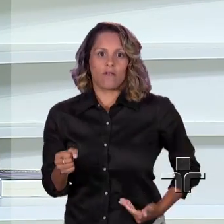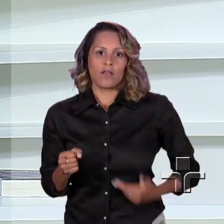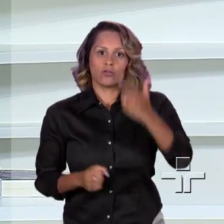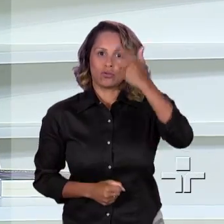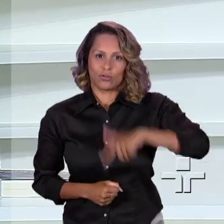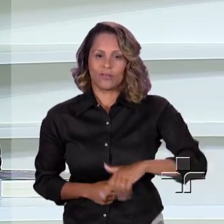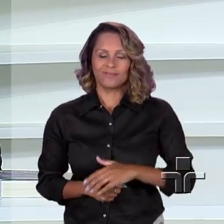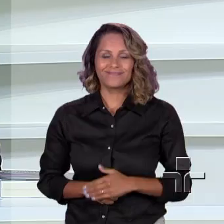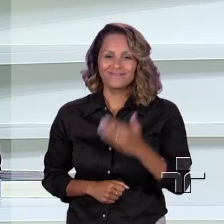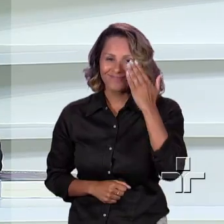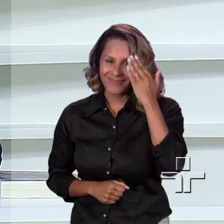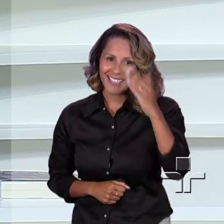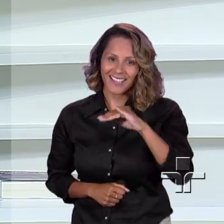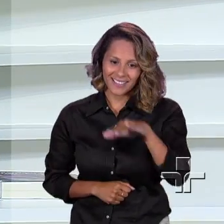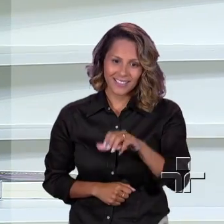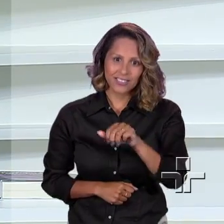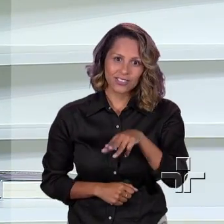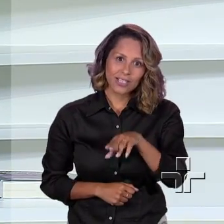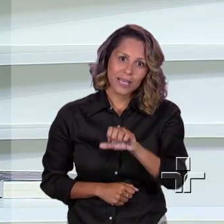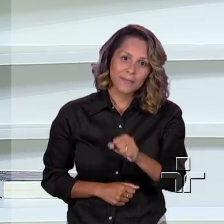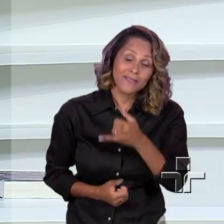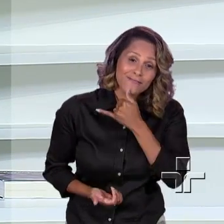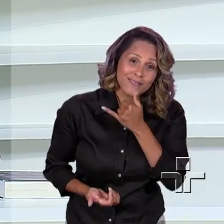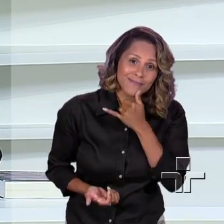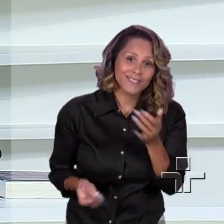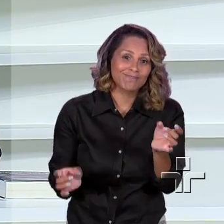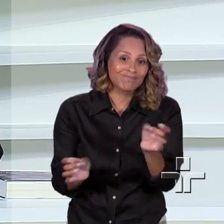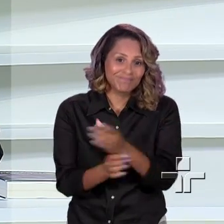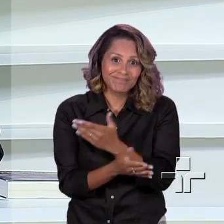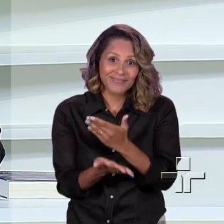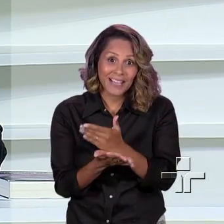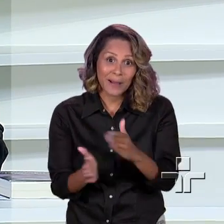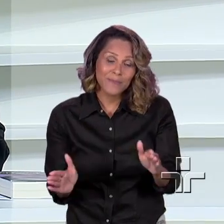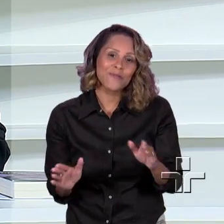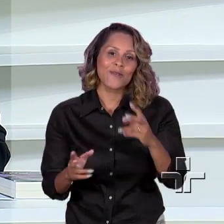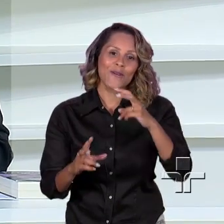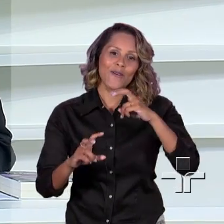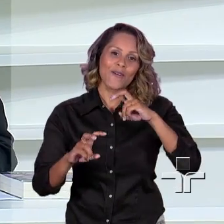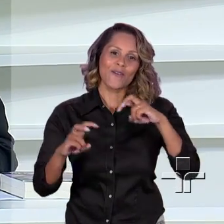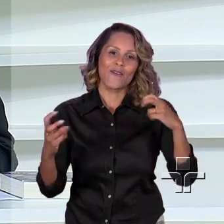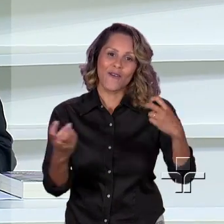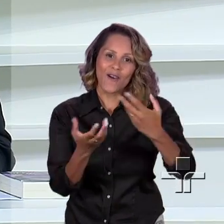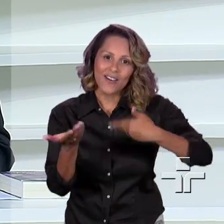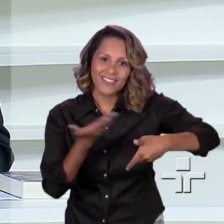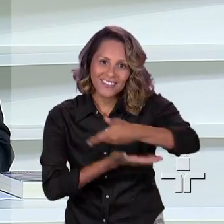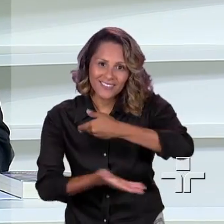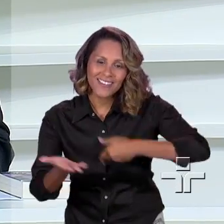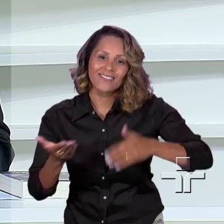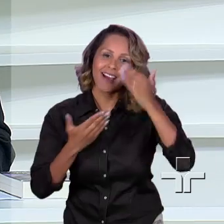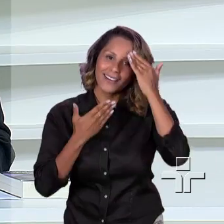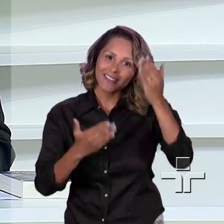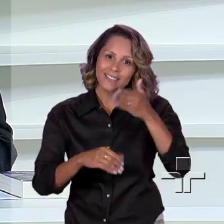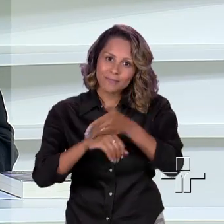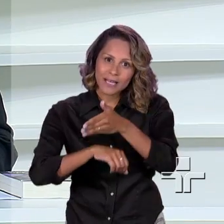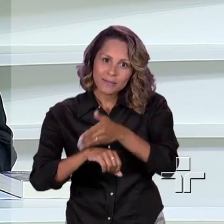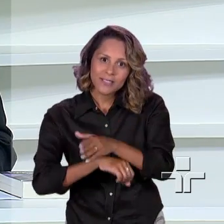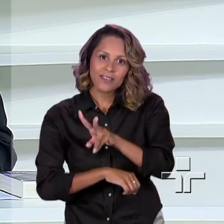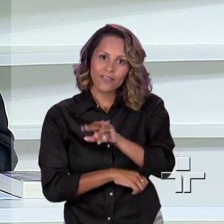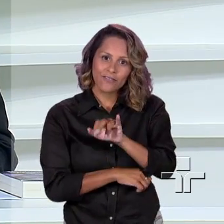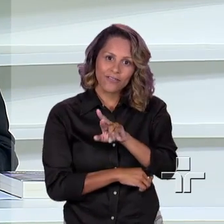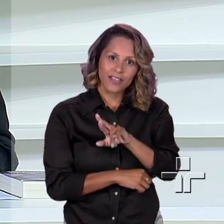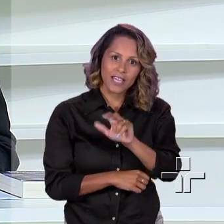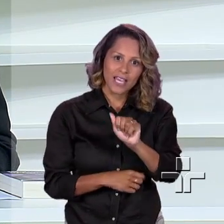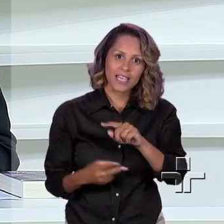James. E, infelizmente, chegamos ao final de mais dessa edição do Roda Viva. Agradeço a participação de Lício Vieira,